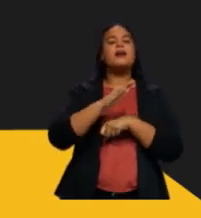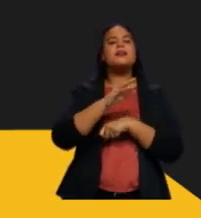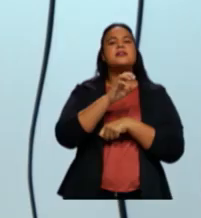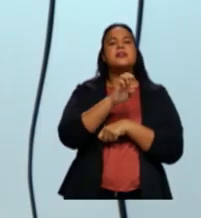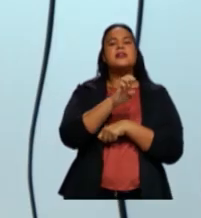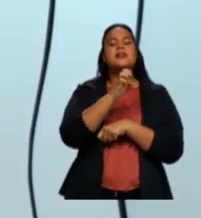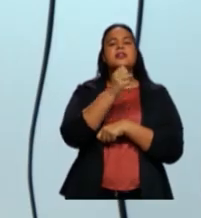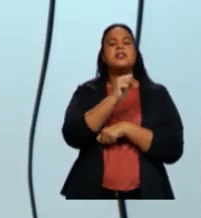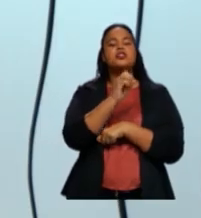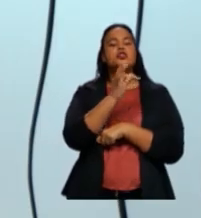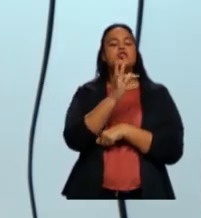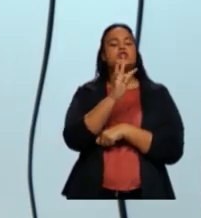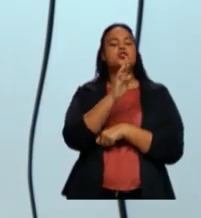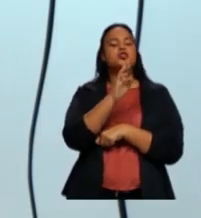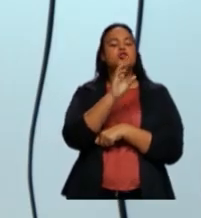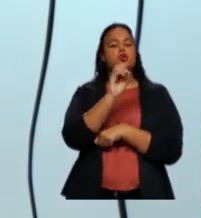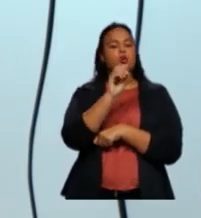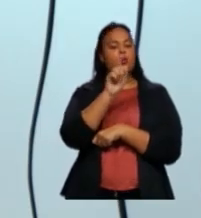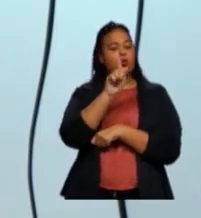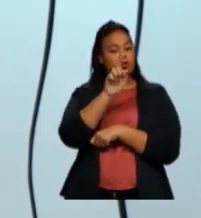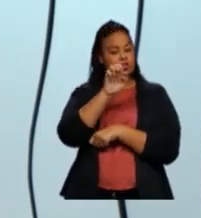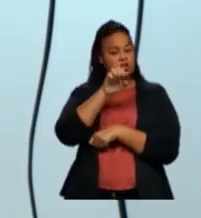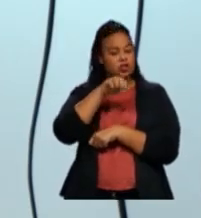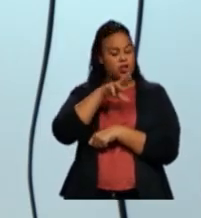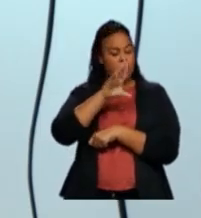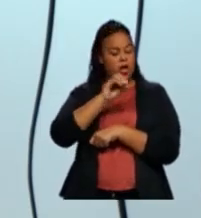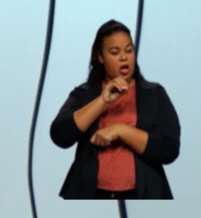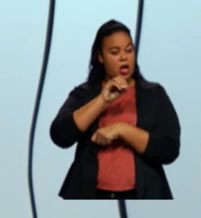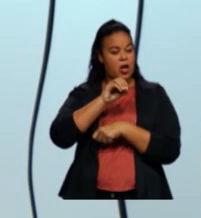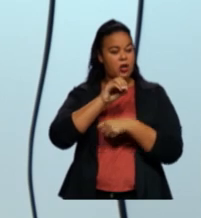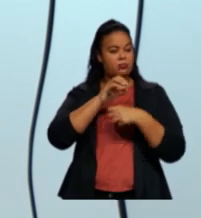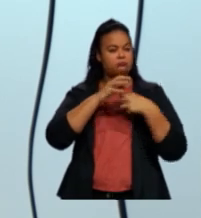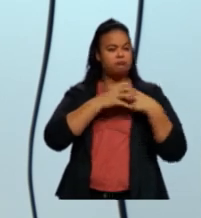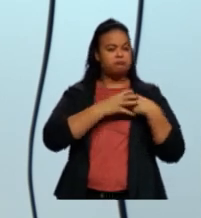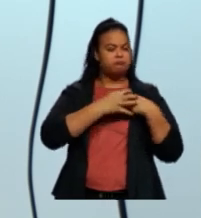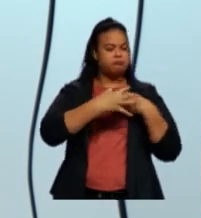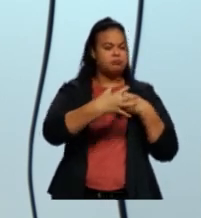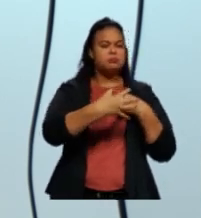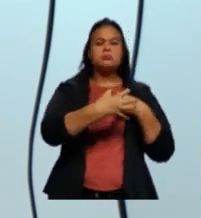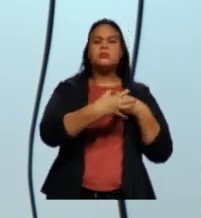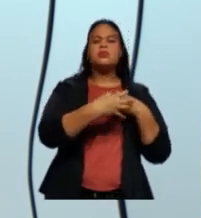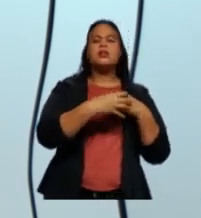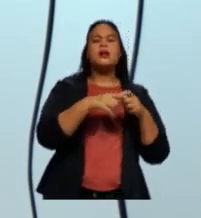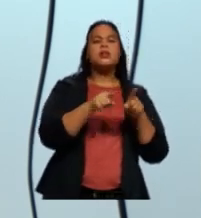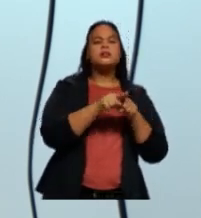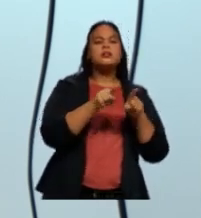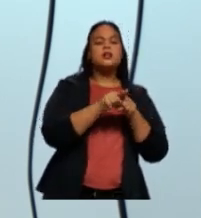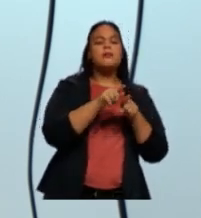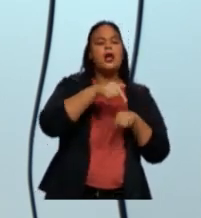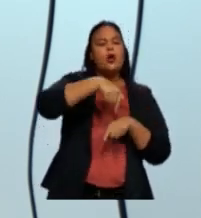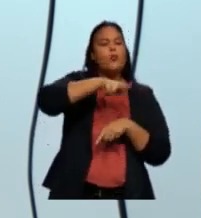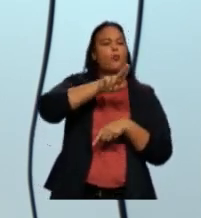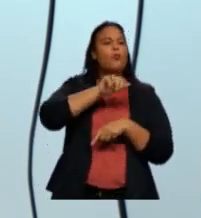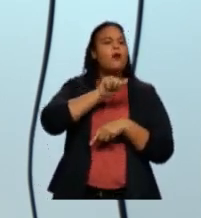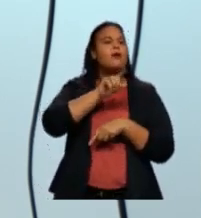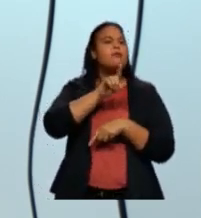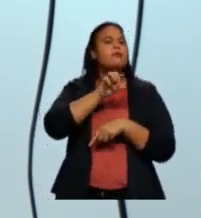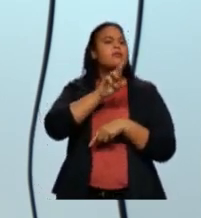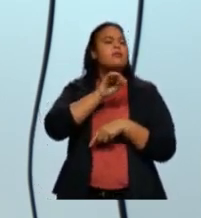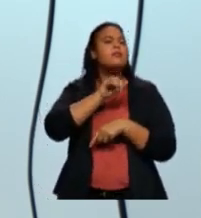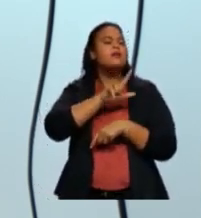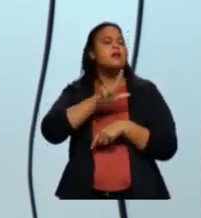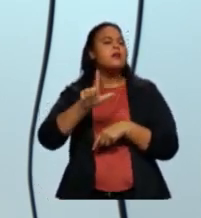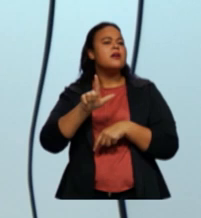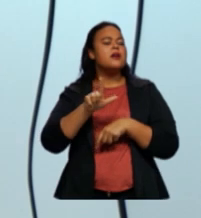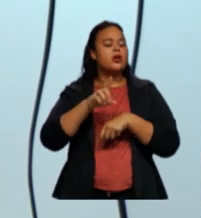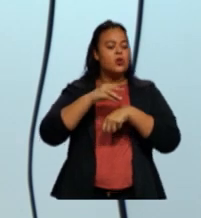ser responsável por esse crescimento dos seios, o enlarguecer dos quadris, o aparecimento dos pelos